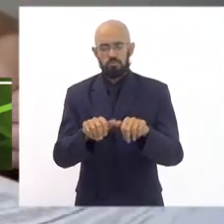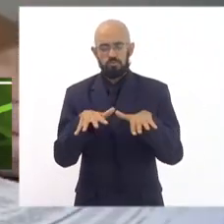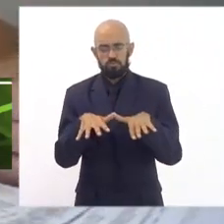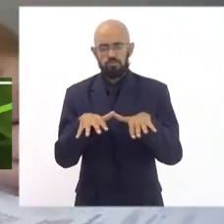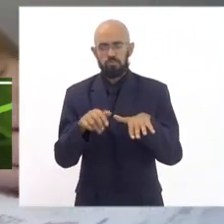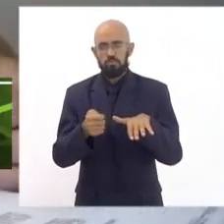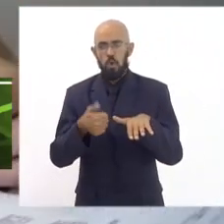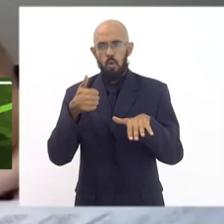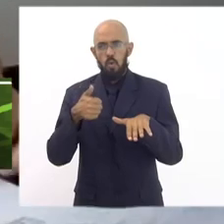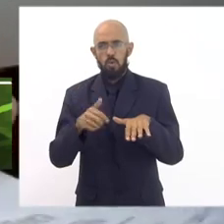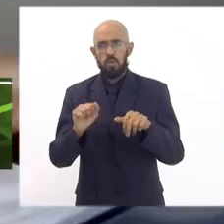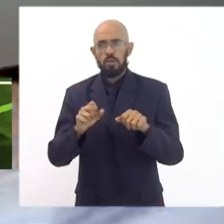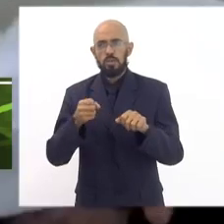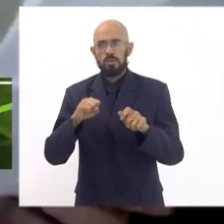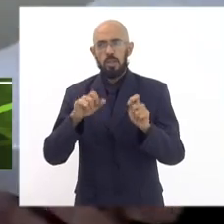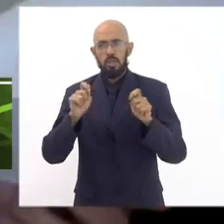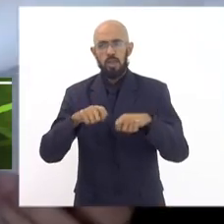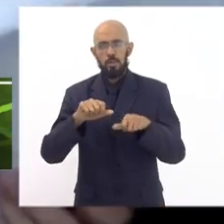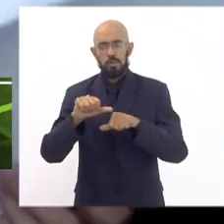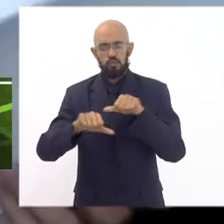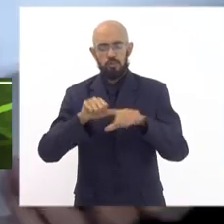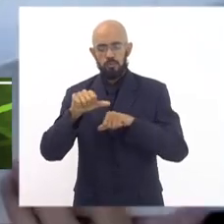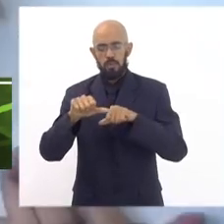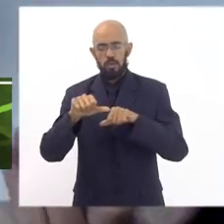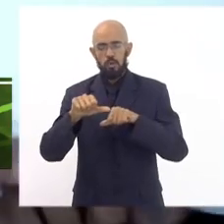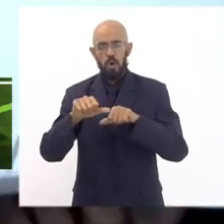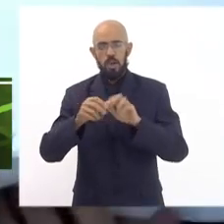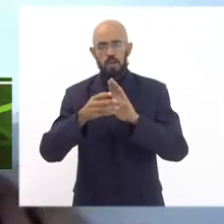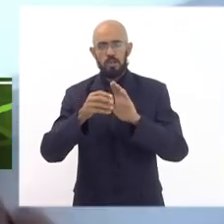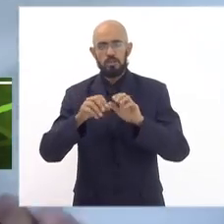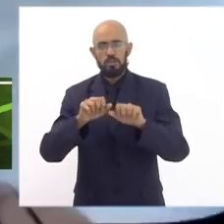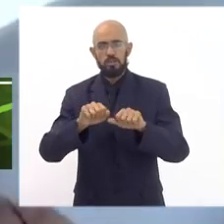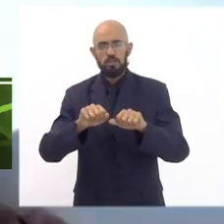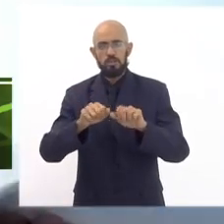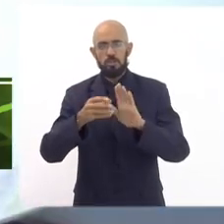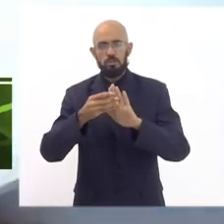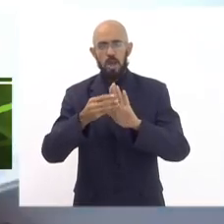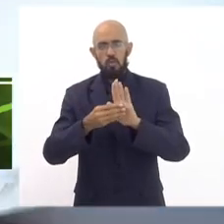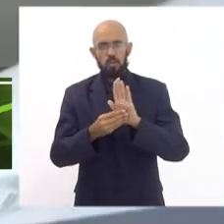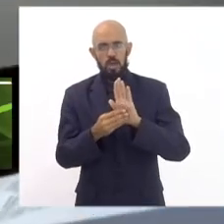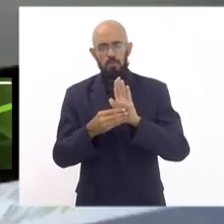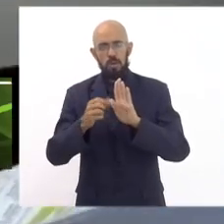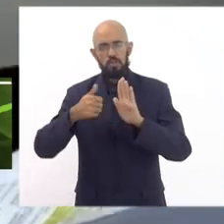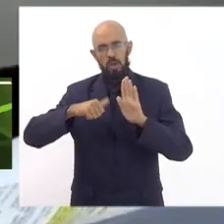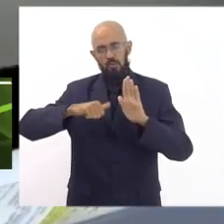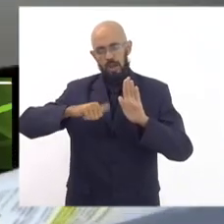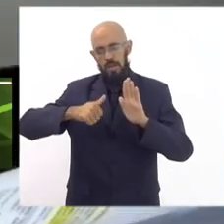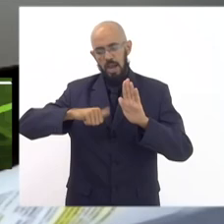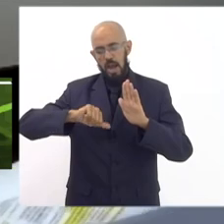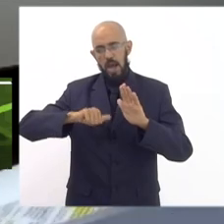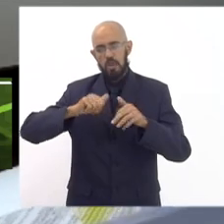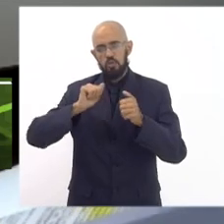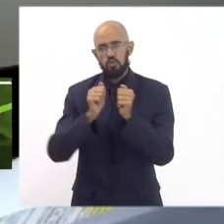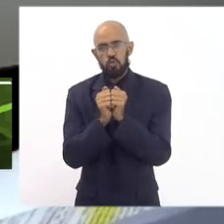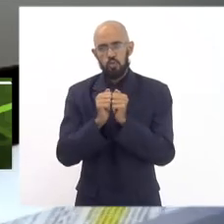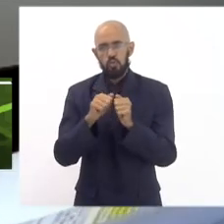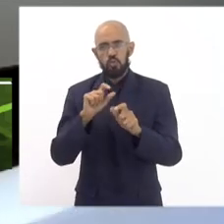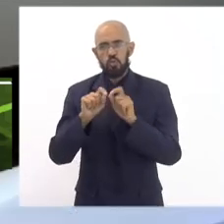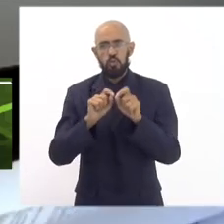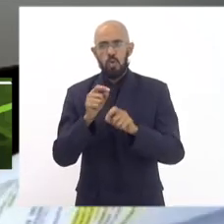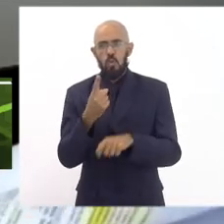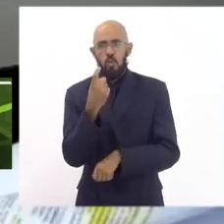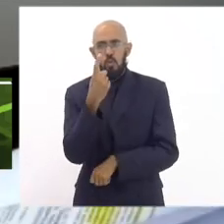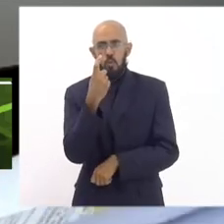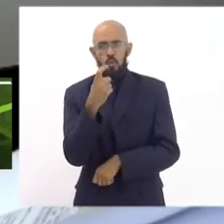gente poderia fazer inversão de pauta para apreciarmos juntos aqui. A única O